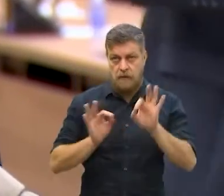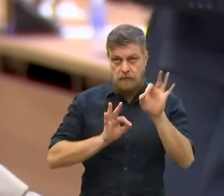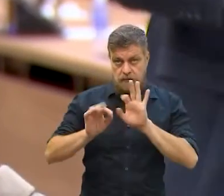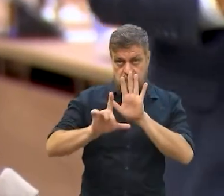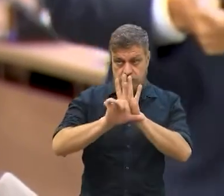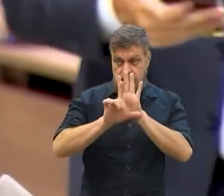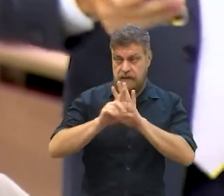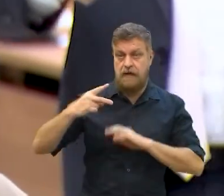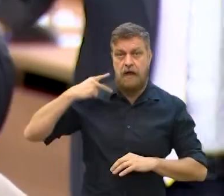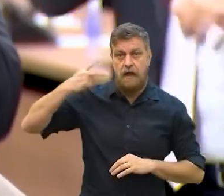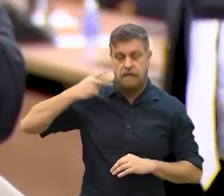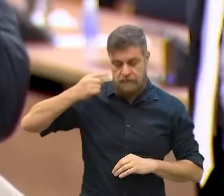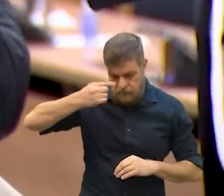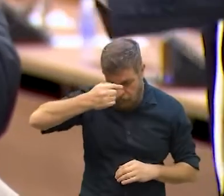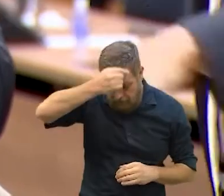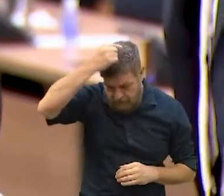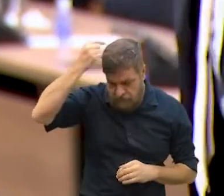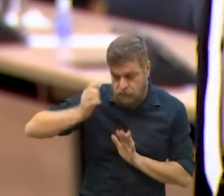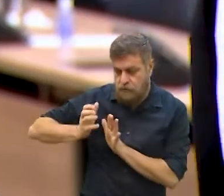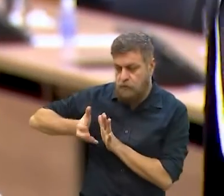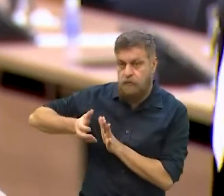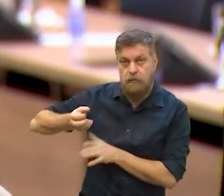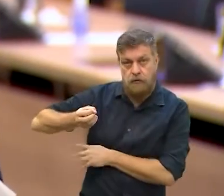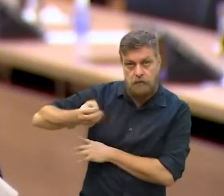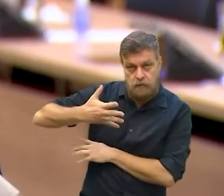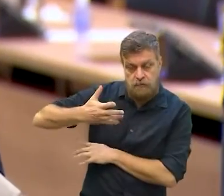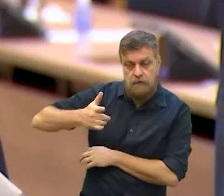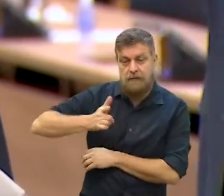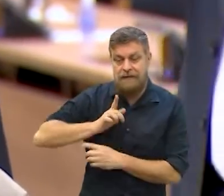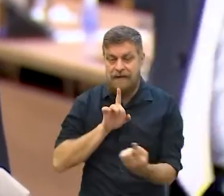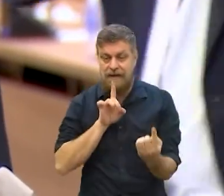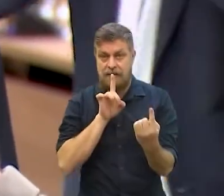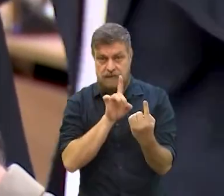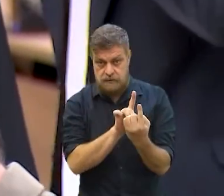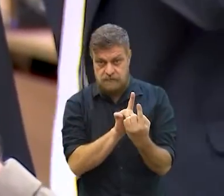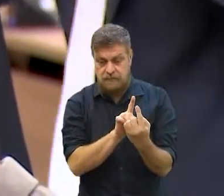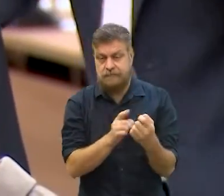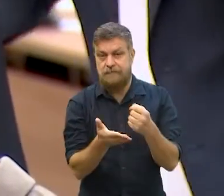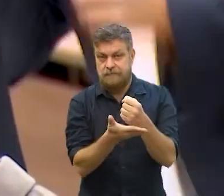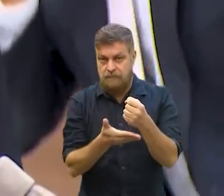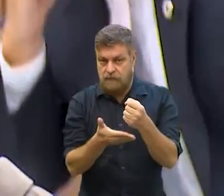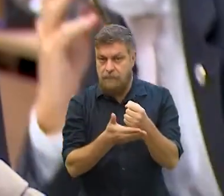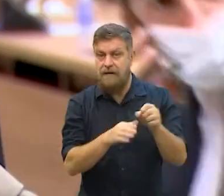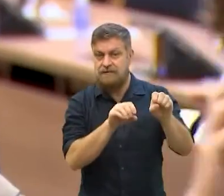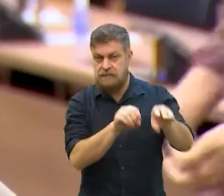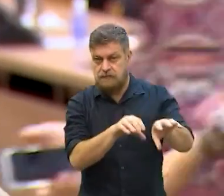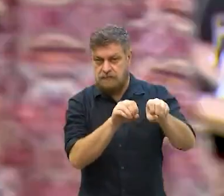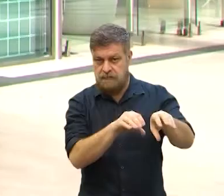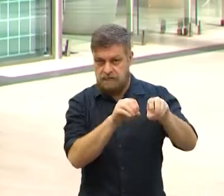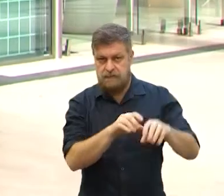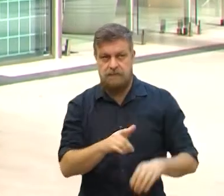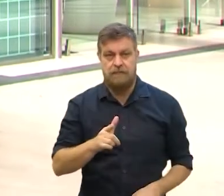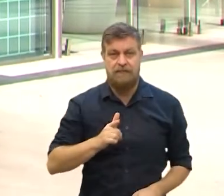O projeto de lei do vereador Paulo Gaspar, do Partido Novo, prevê atendimento de necessidades básicas de